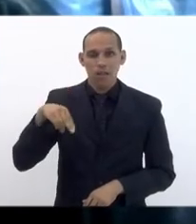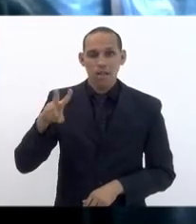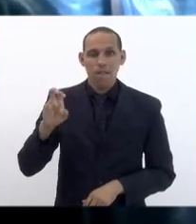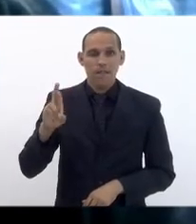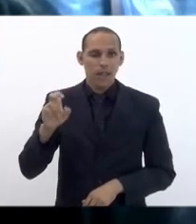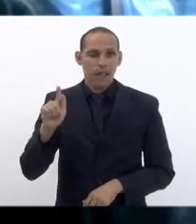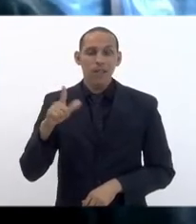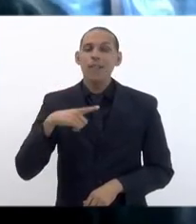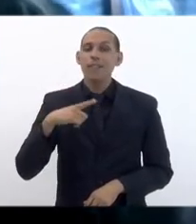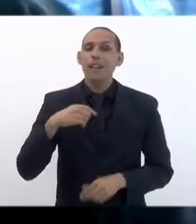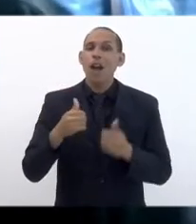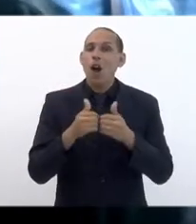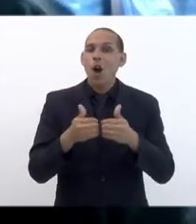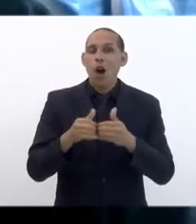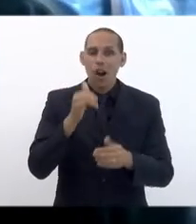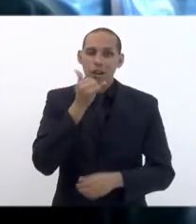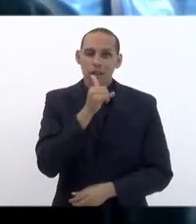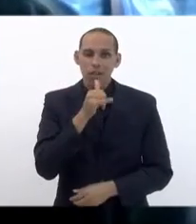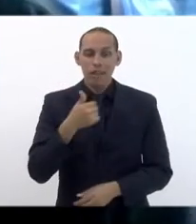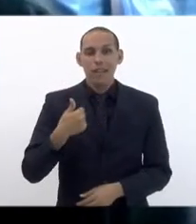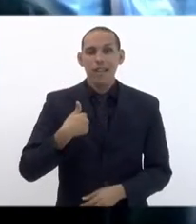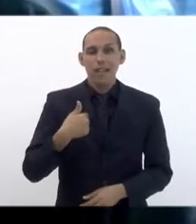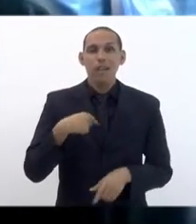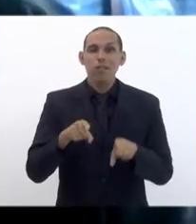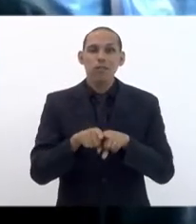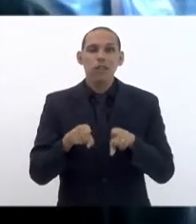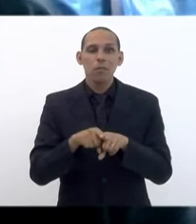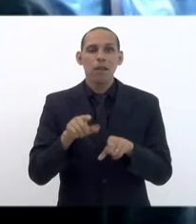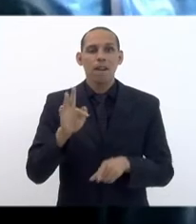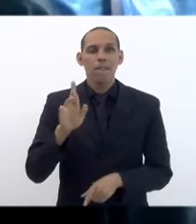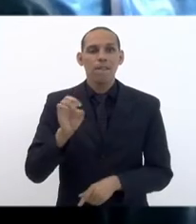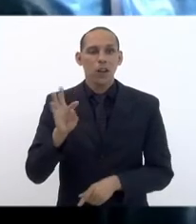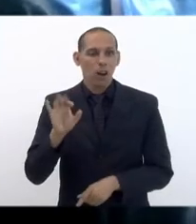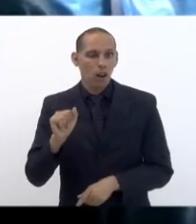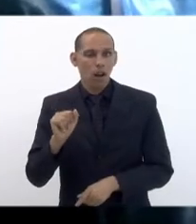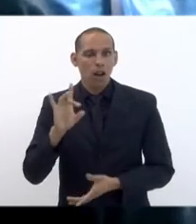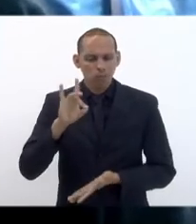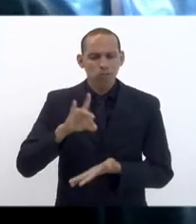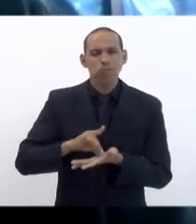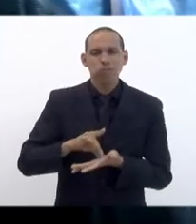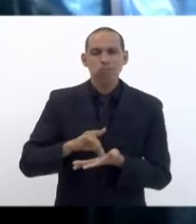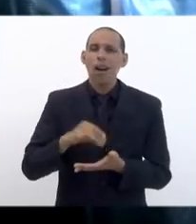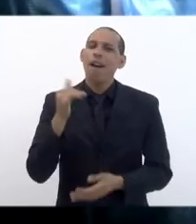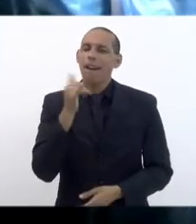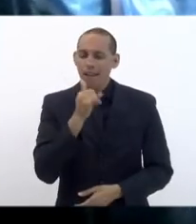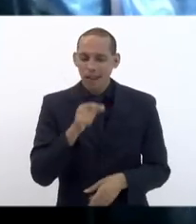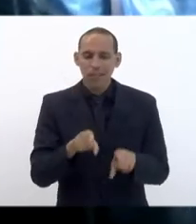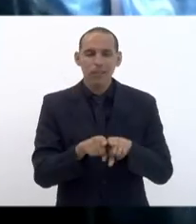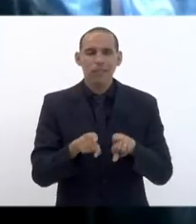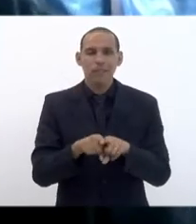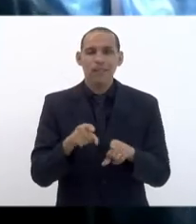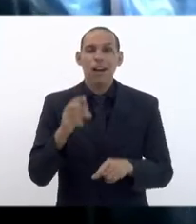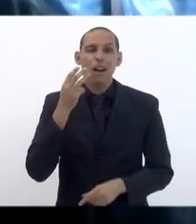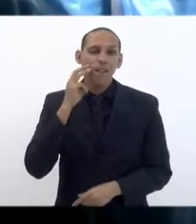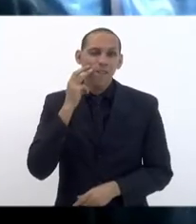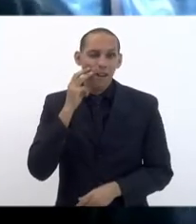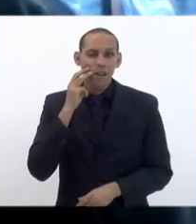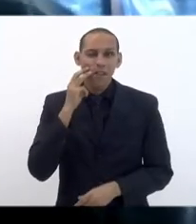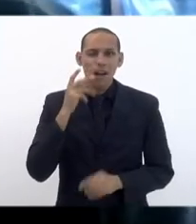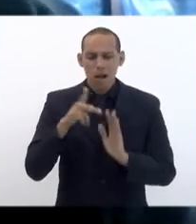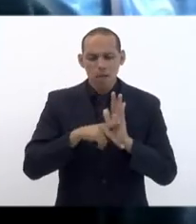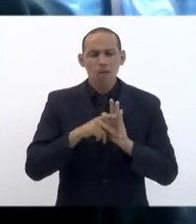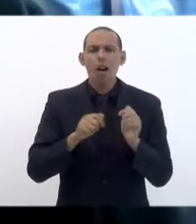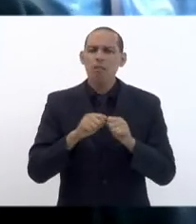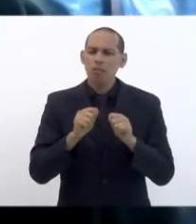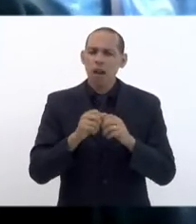ônibus elétricos. Eu tenho um para frota oficial e para elétrico. O Valdec não só fez um ótimo projeto,